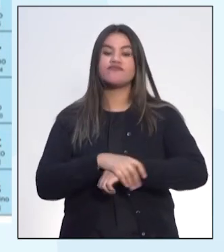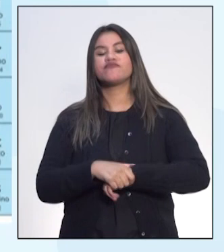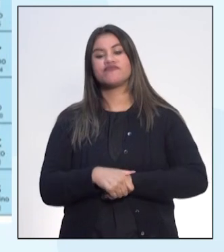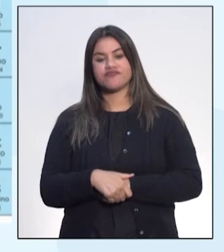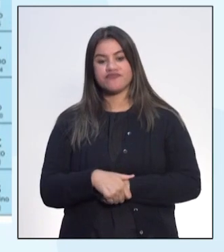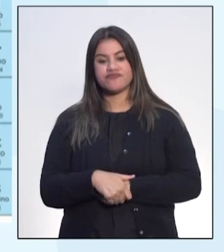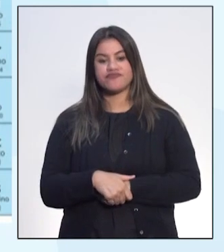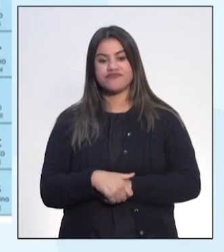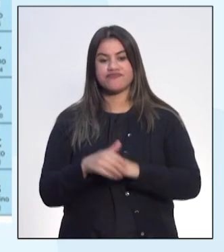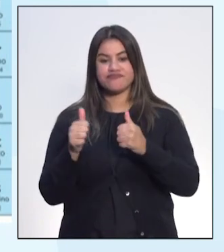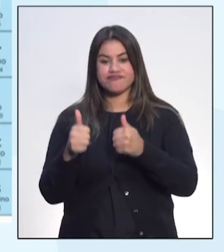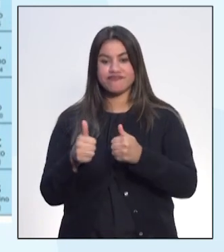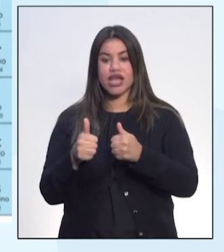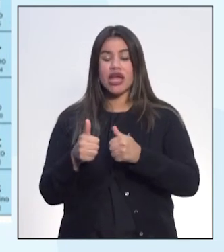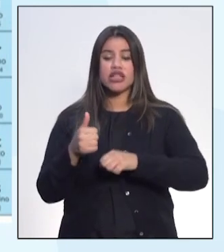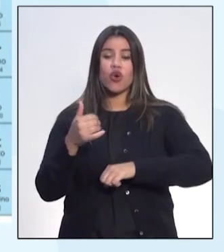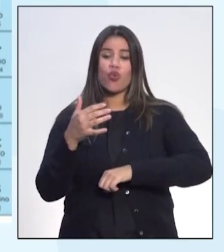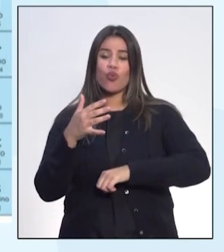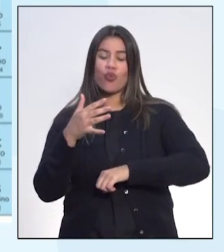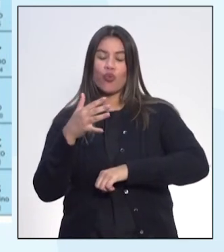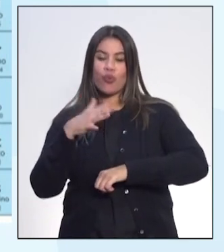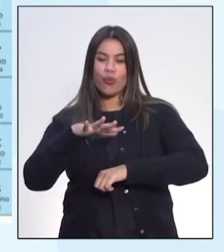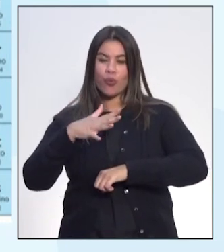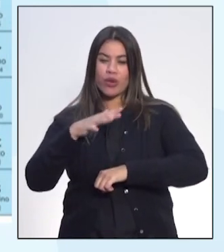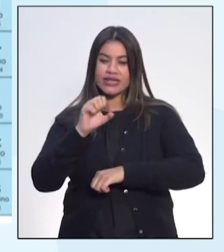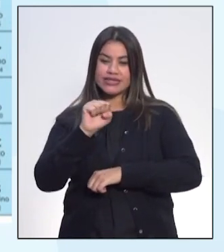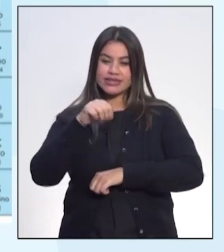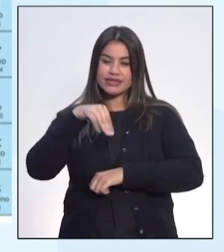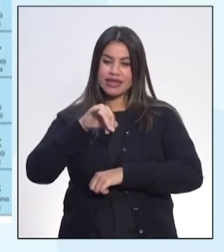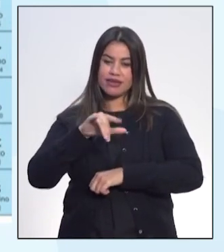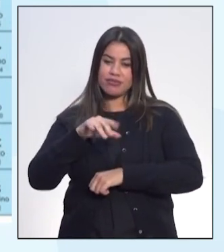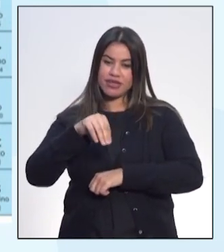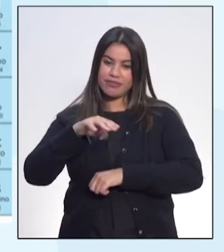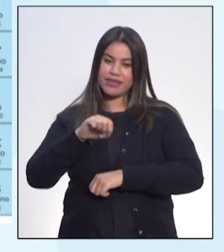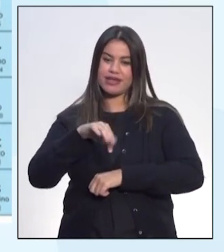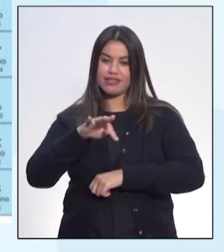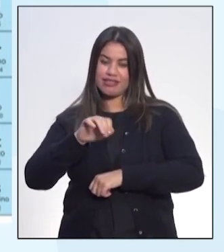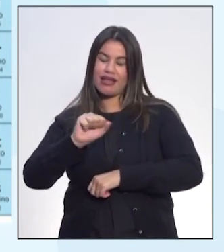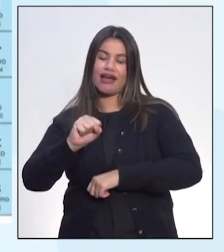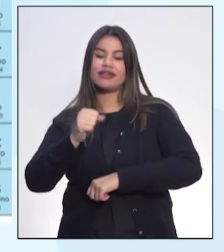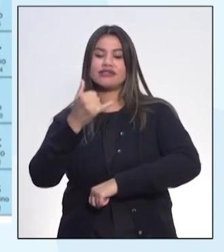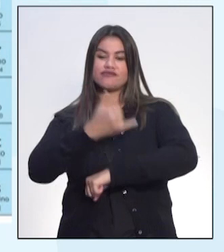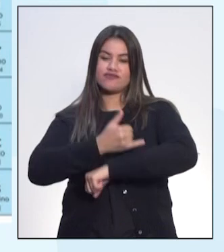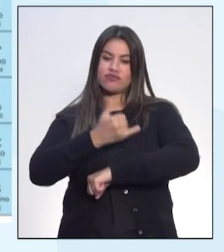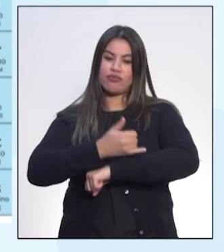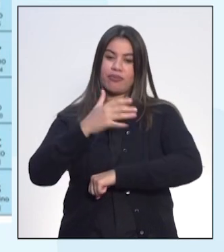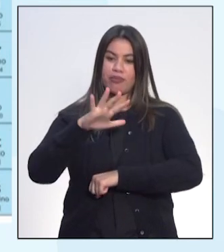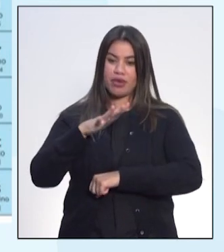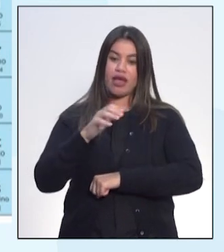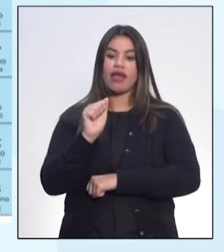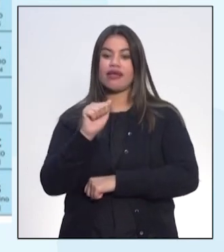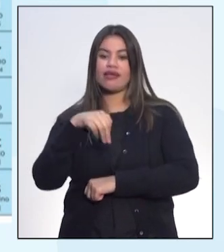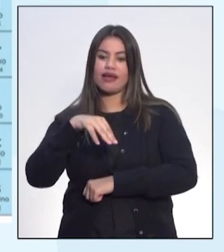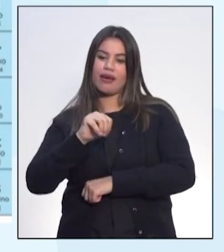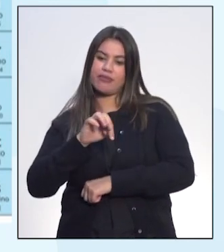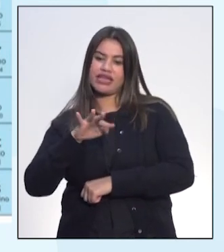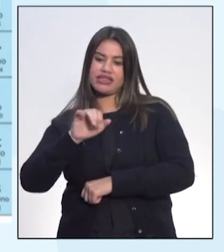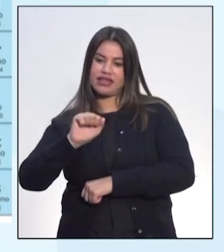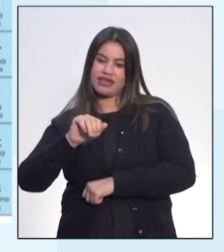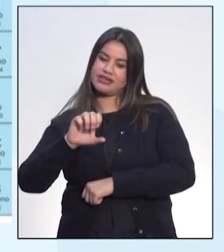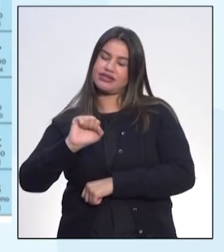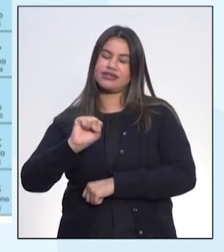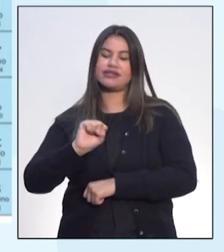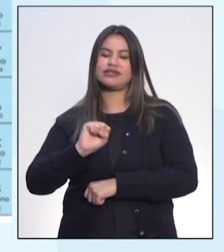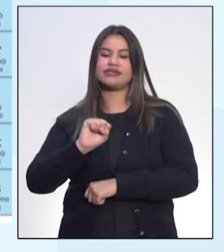e os ametais, perfeito? Se vocês olharem na setinha, eu tenho a crescente de eletronegatividade, que ela vai